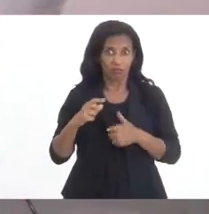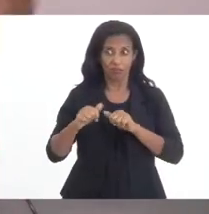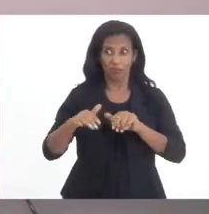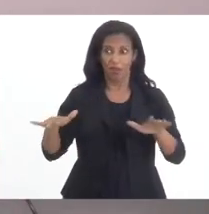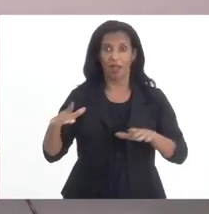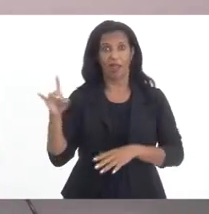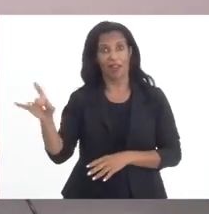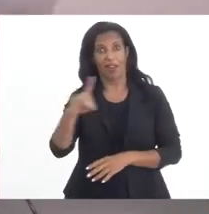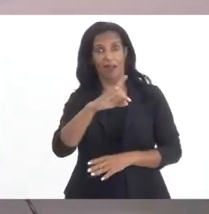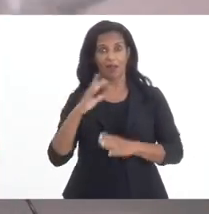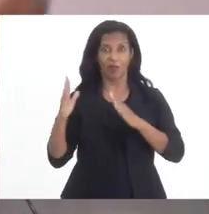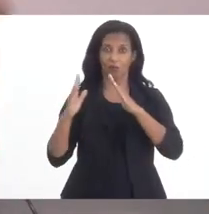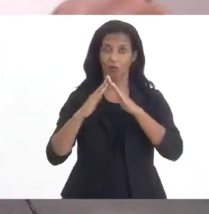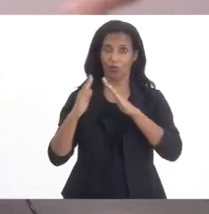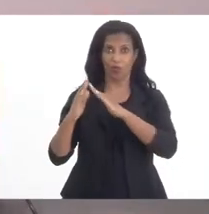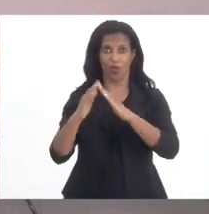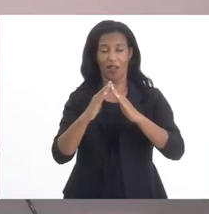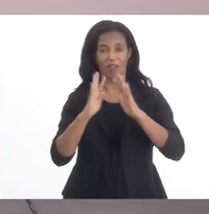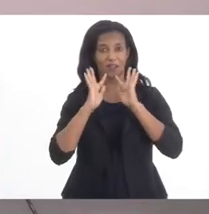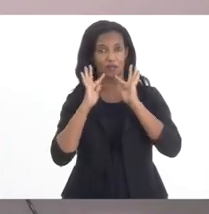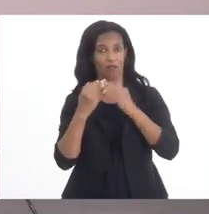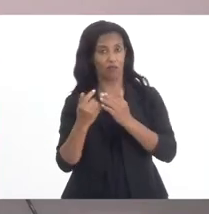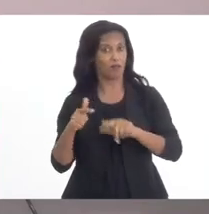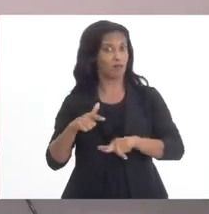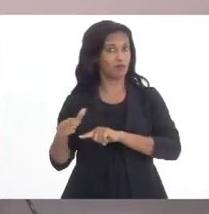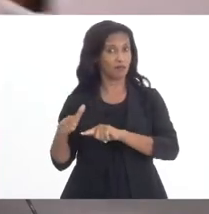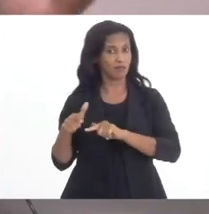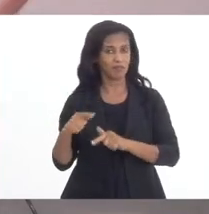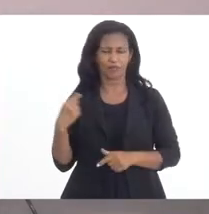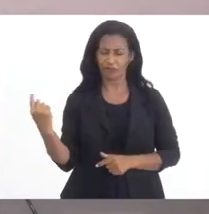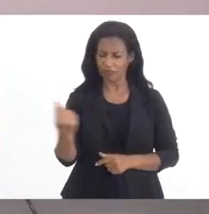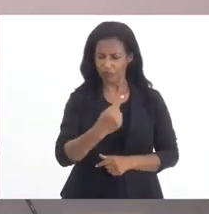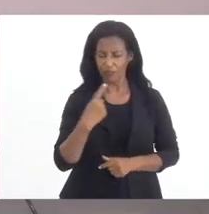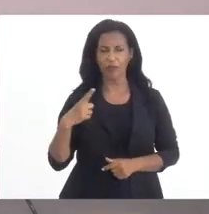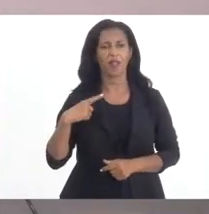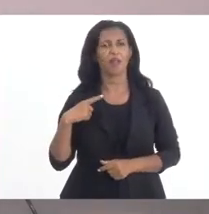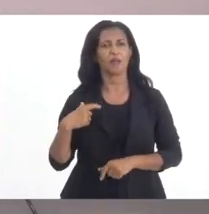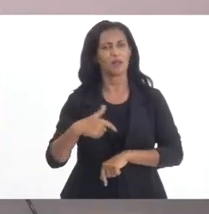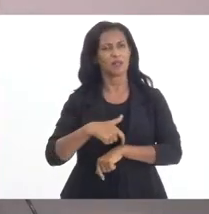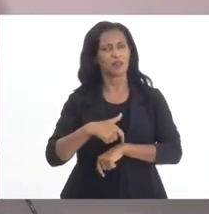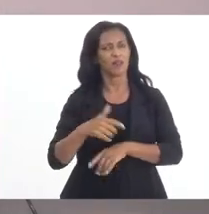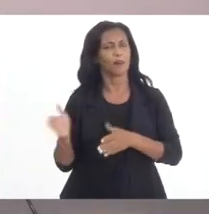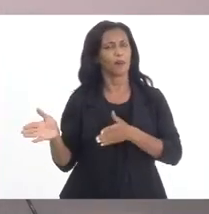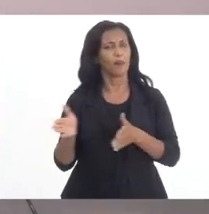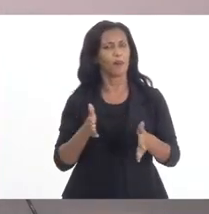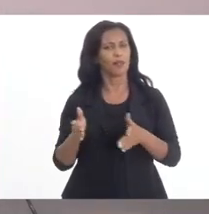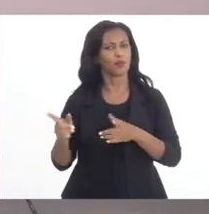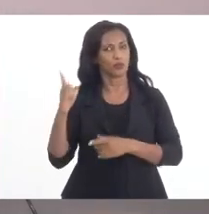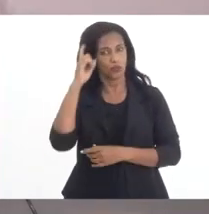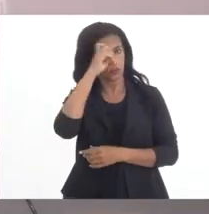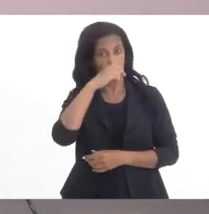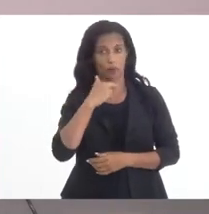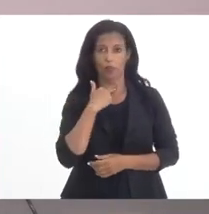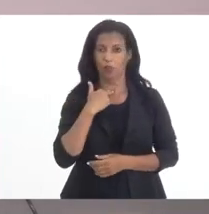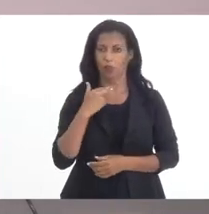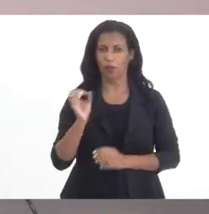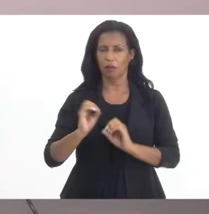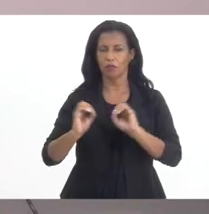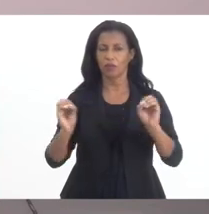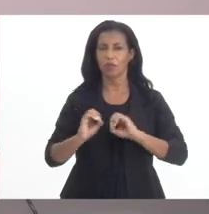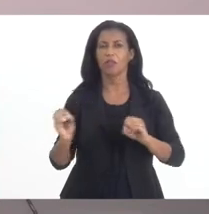sua realidade, na sua casa, na sua família, no seu trabalho. Todos nós passamos por um momento difícil. Agora, nós não podemos, em nenhum